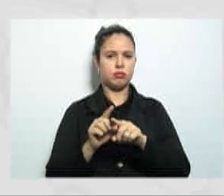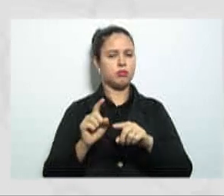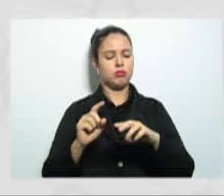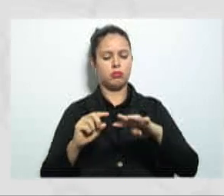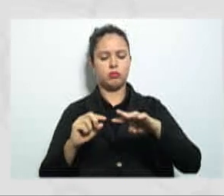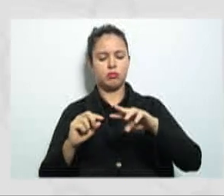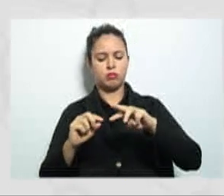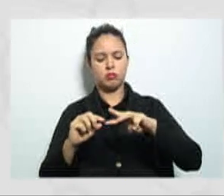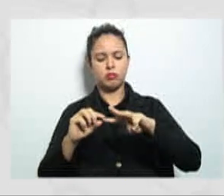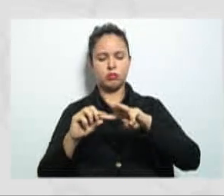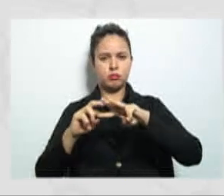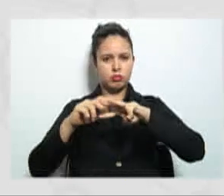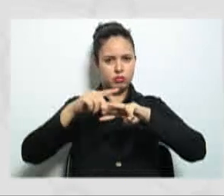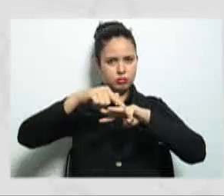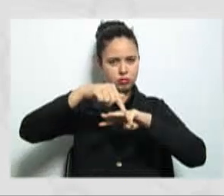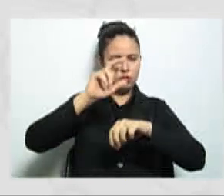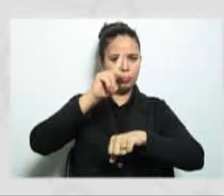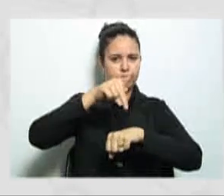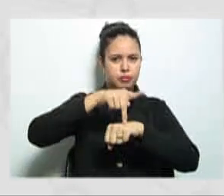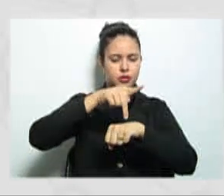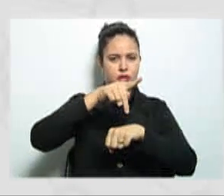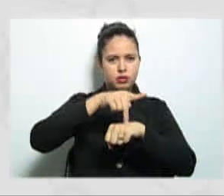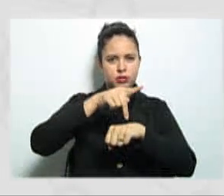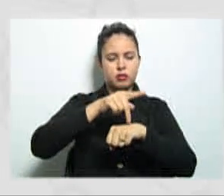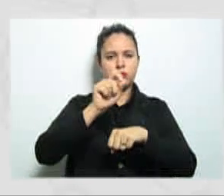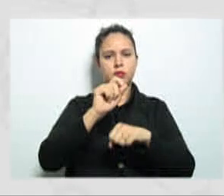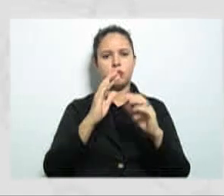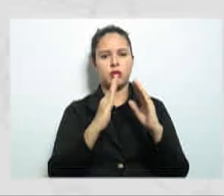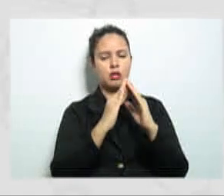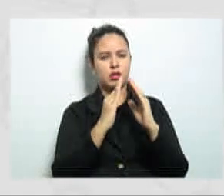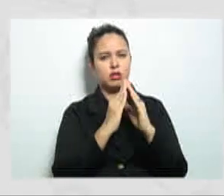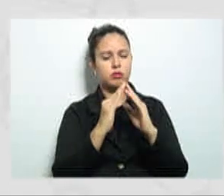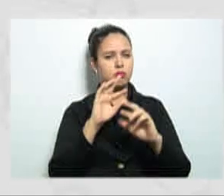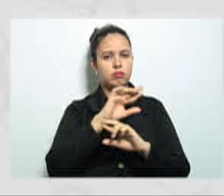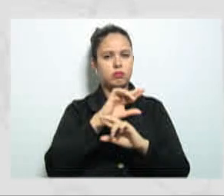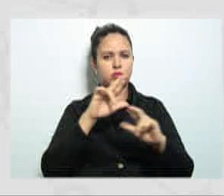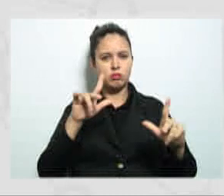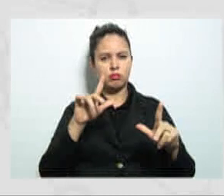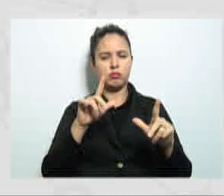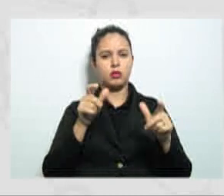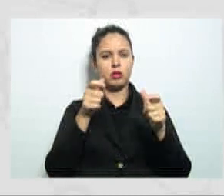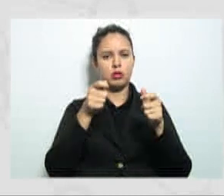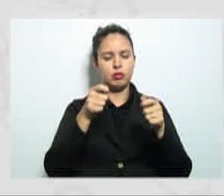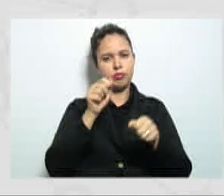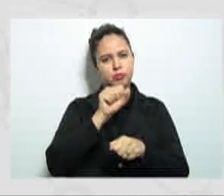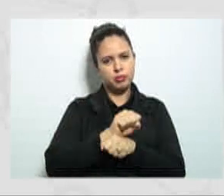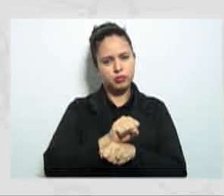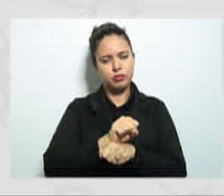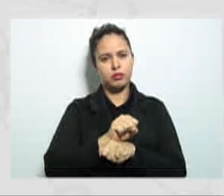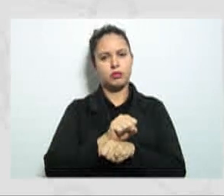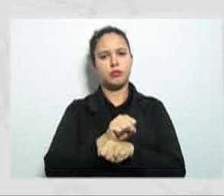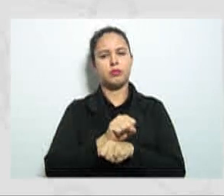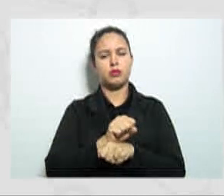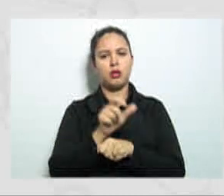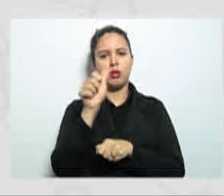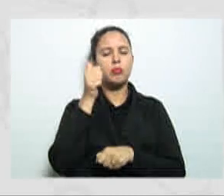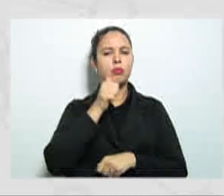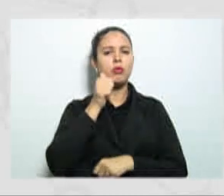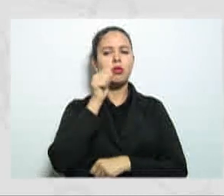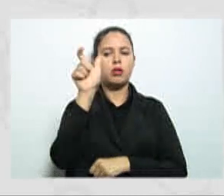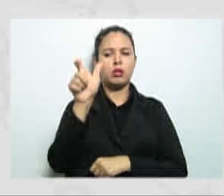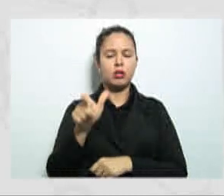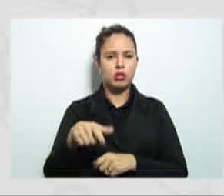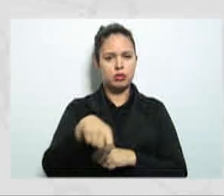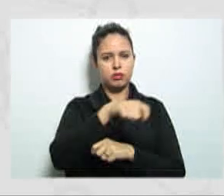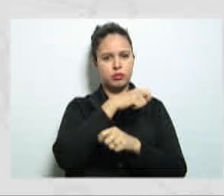de pedra que lhe pareciam já uma casa estranha. Ali ficou. Melanie, com um chale na